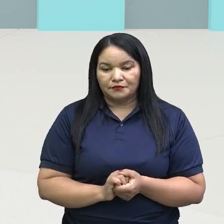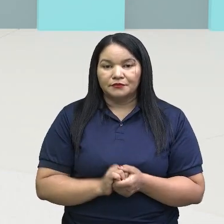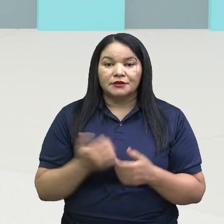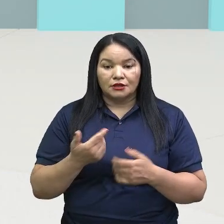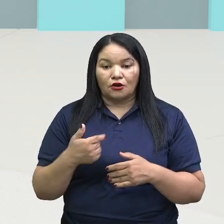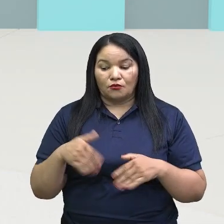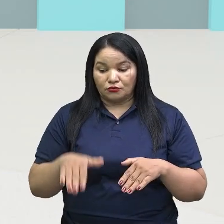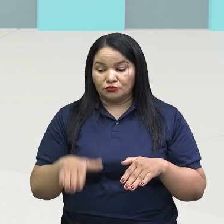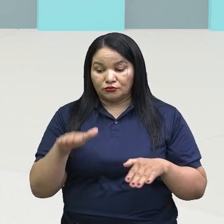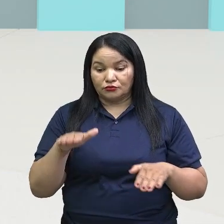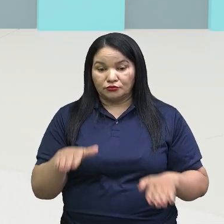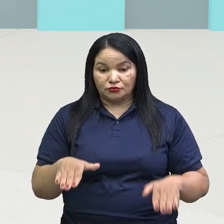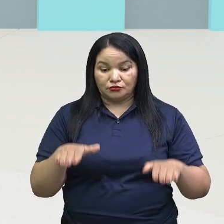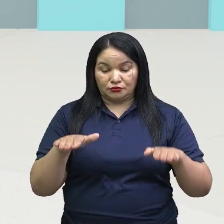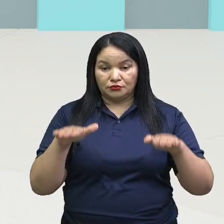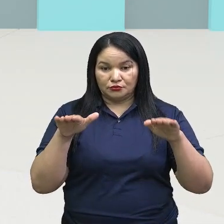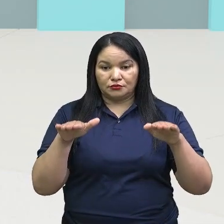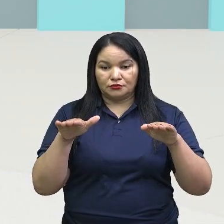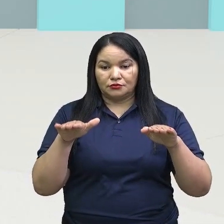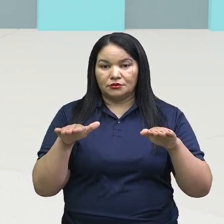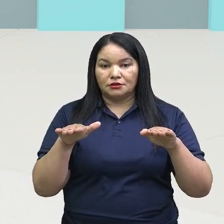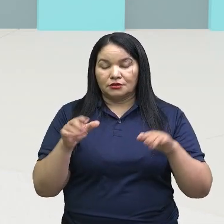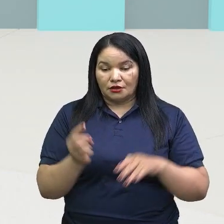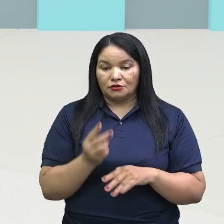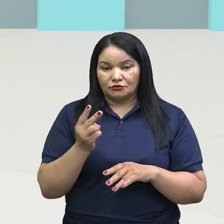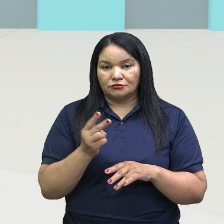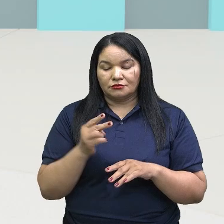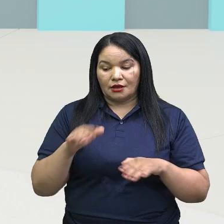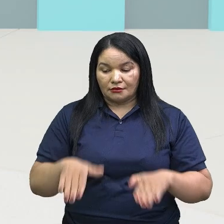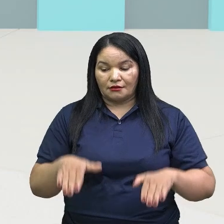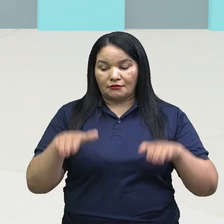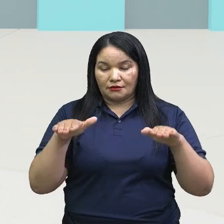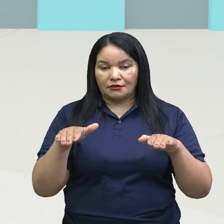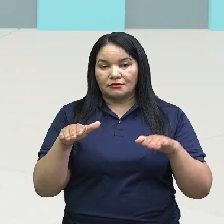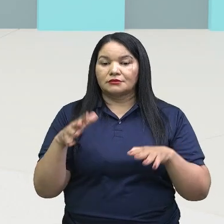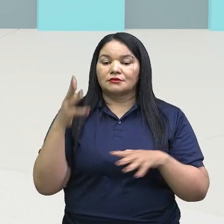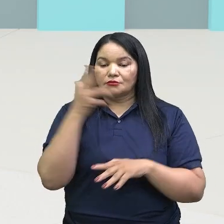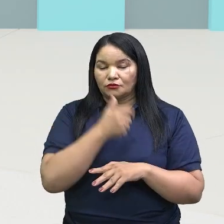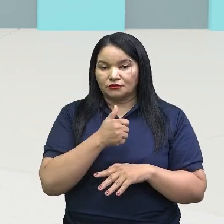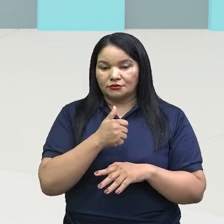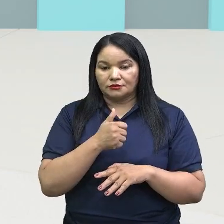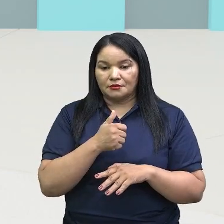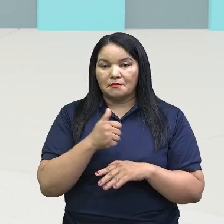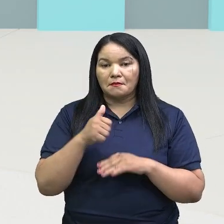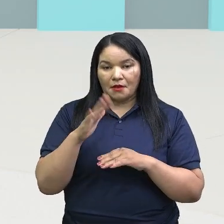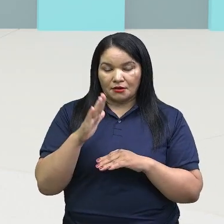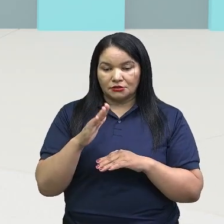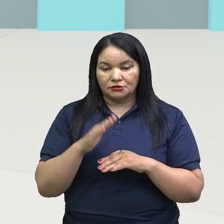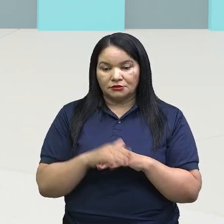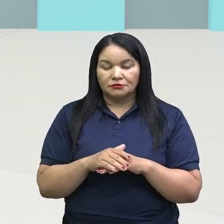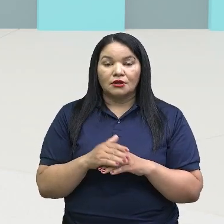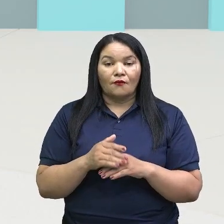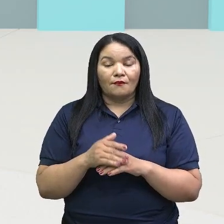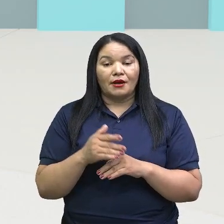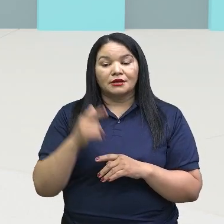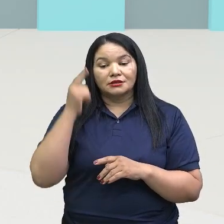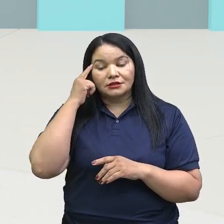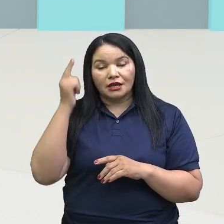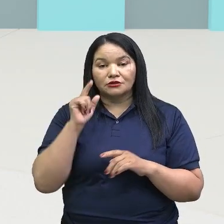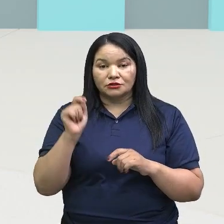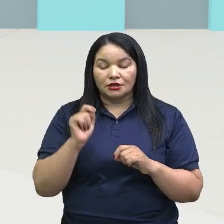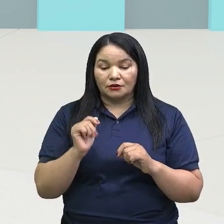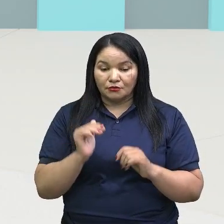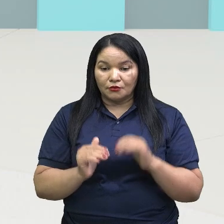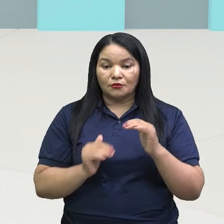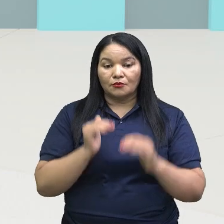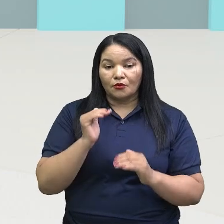momento em que ela cresce, ela fica mais bonita. Então, há uma ideia de proporcionalidade, ou seja,